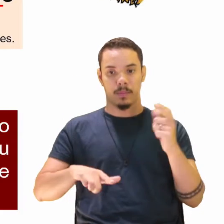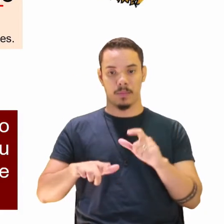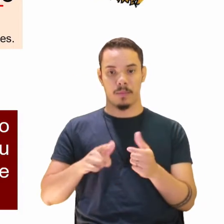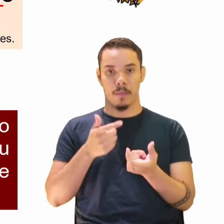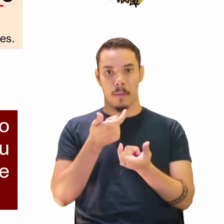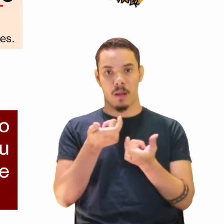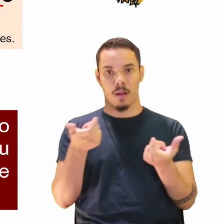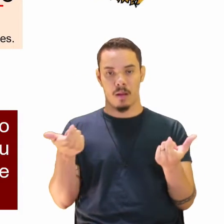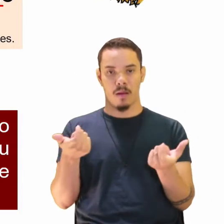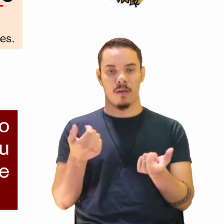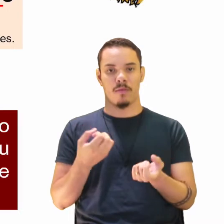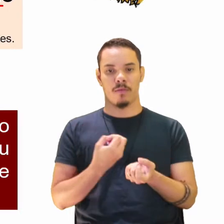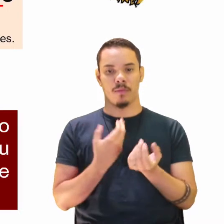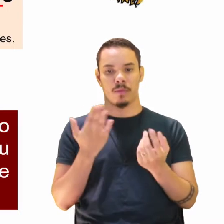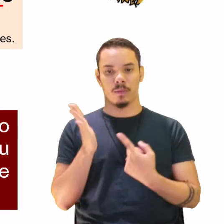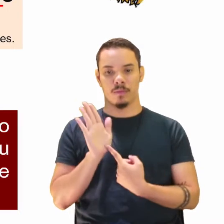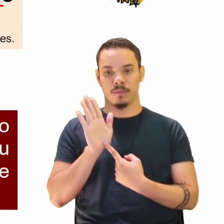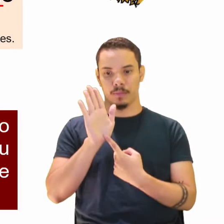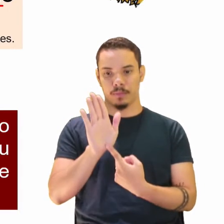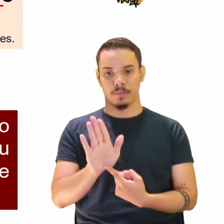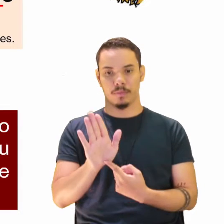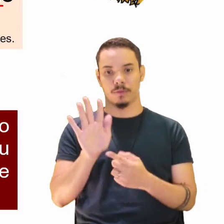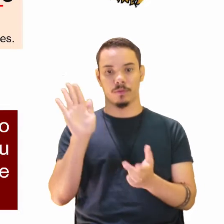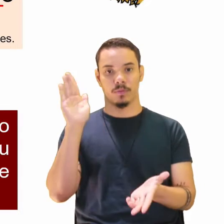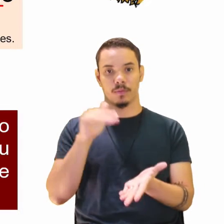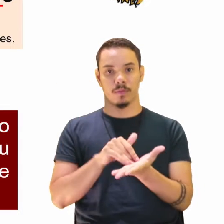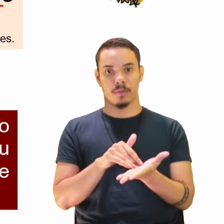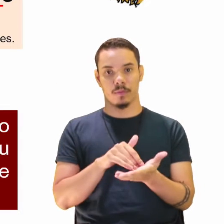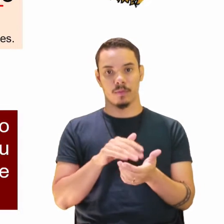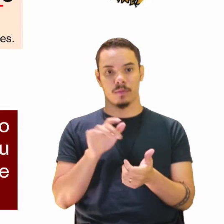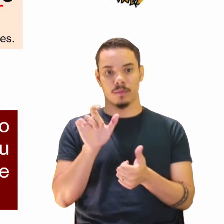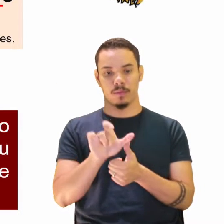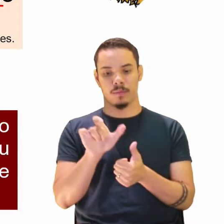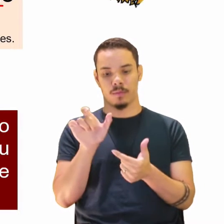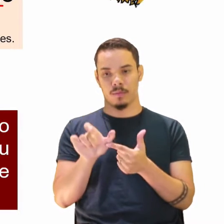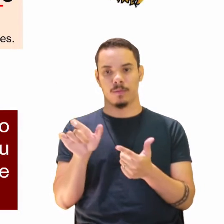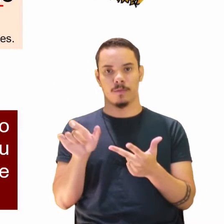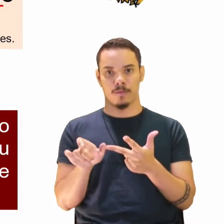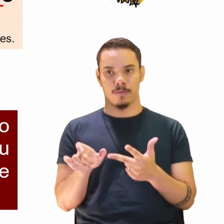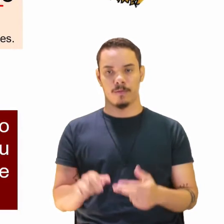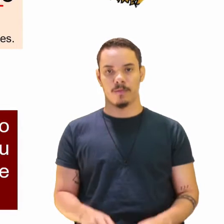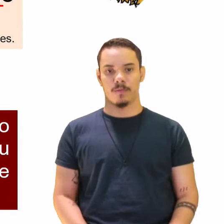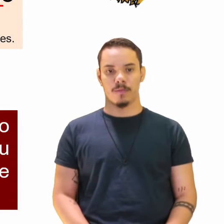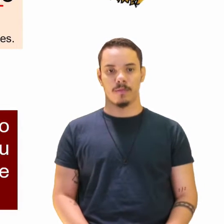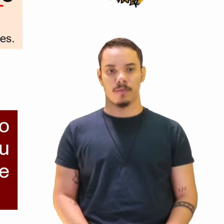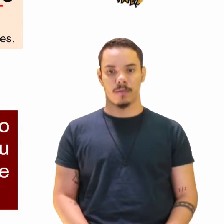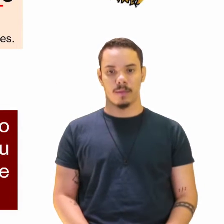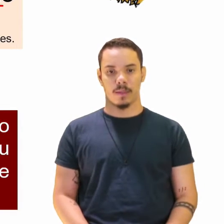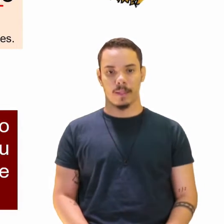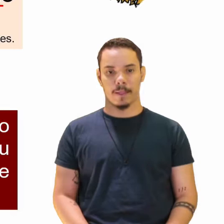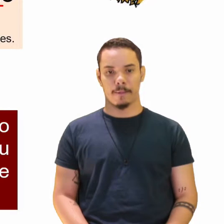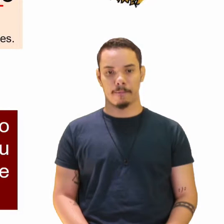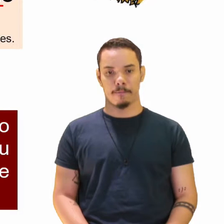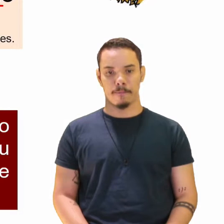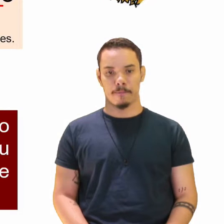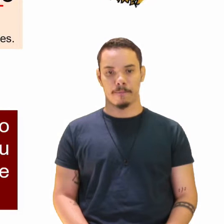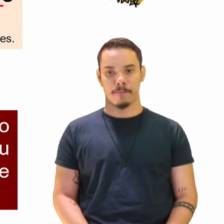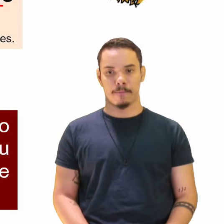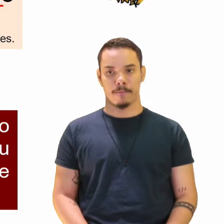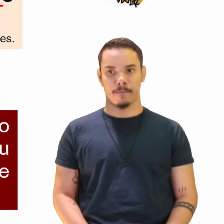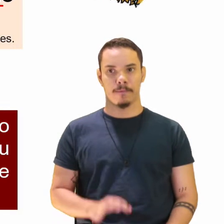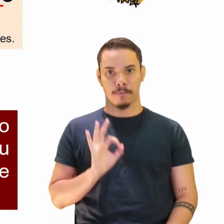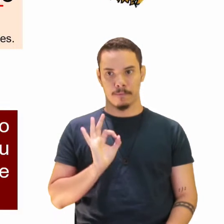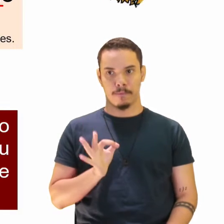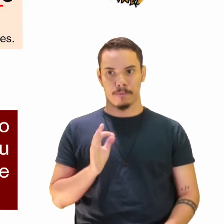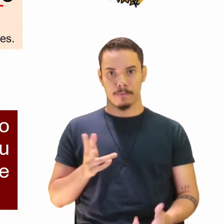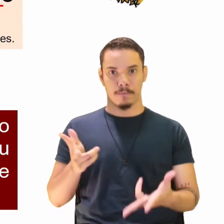ou expressões, né? No final de cada verso. Então, aqui esse nada, nada, nada, você percebe